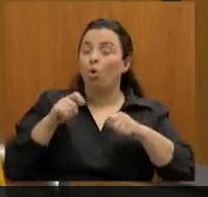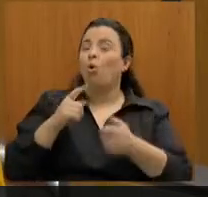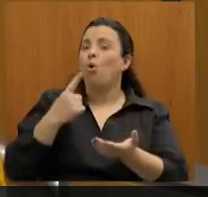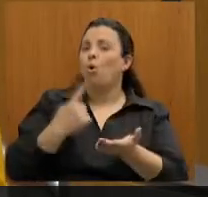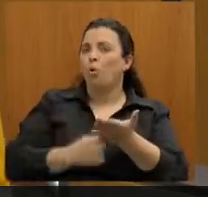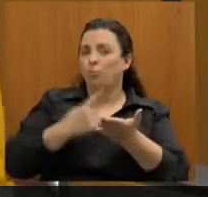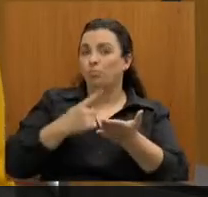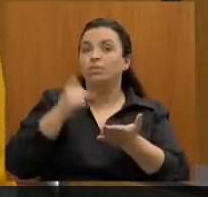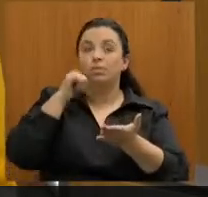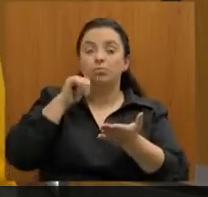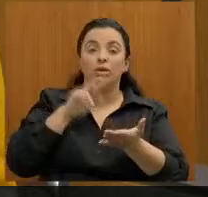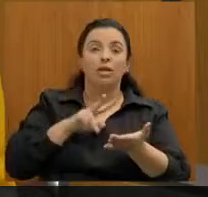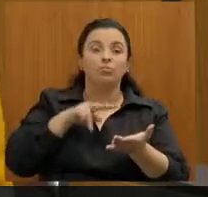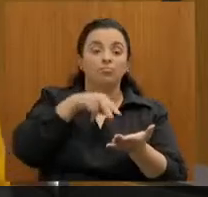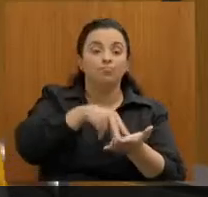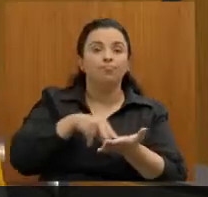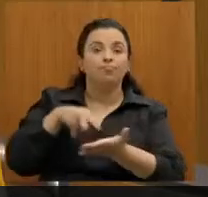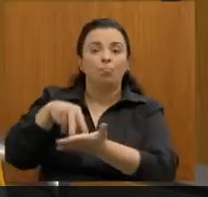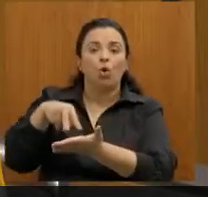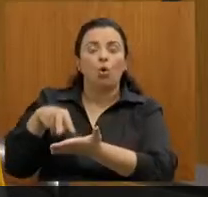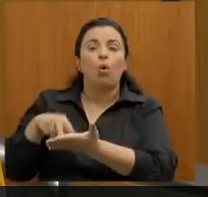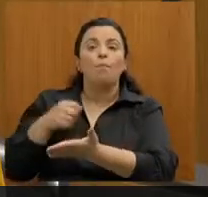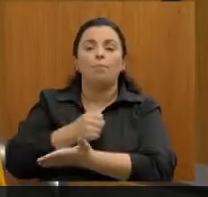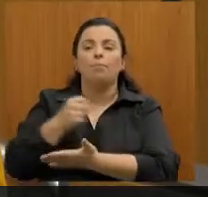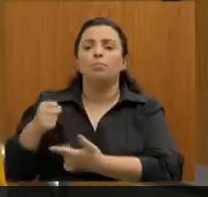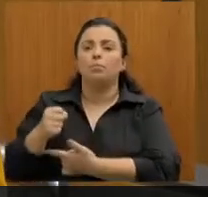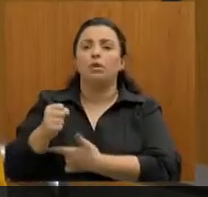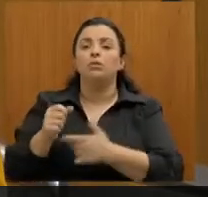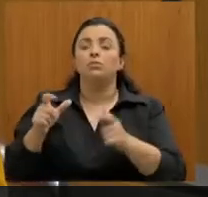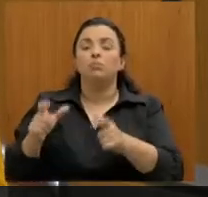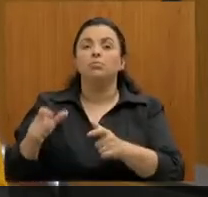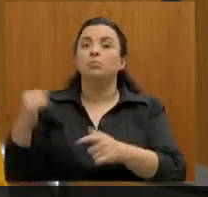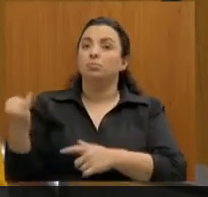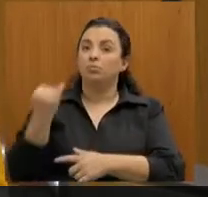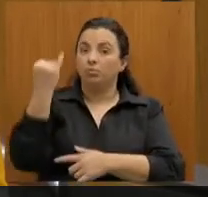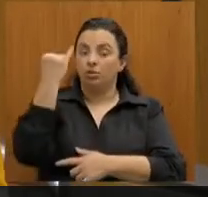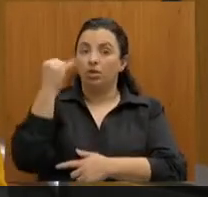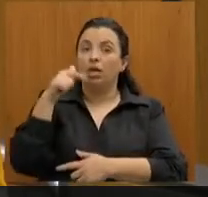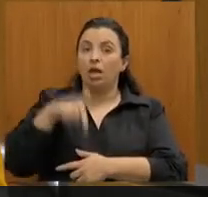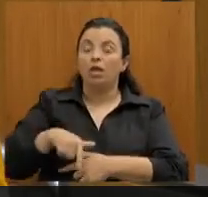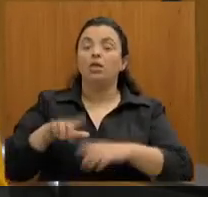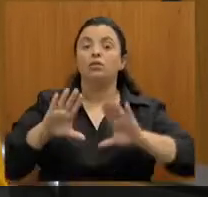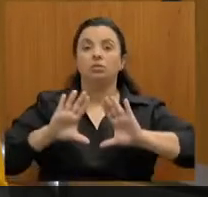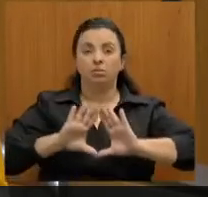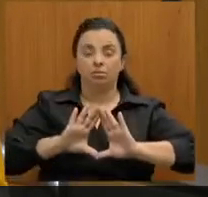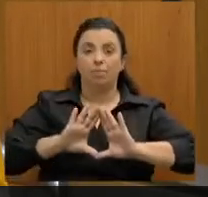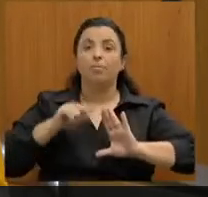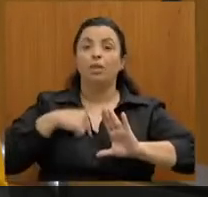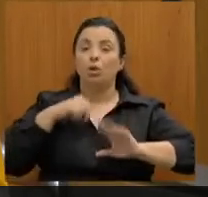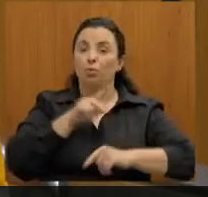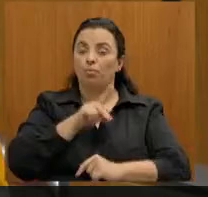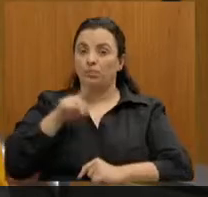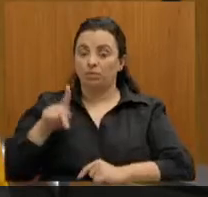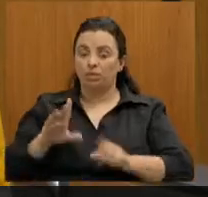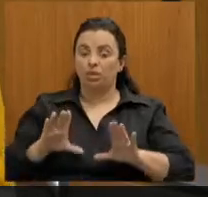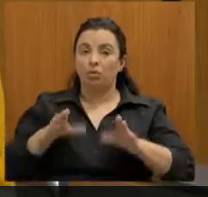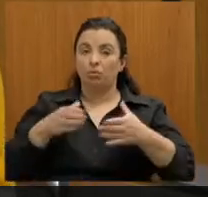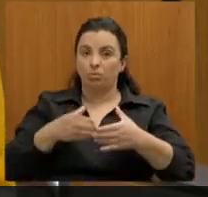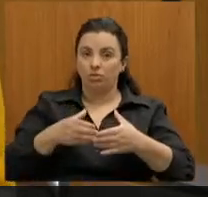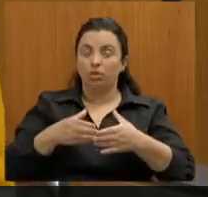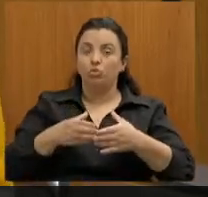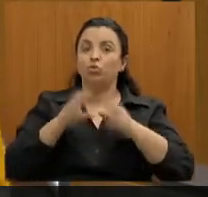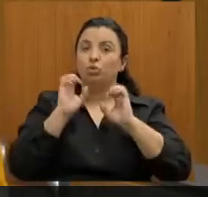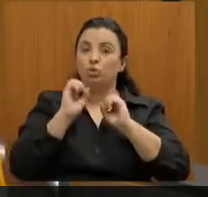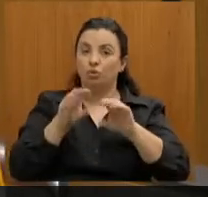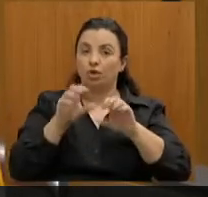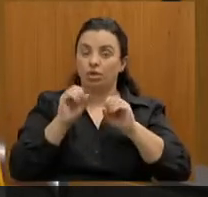estratégicos e importantes aqui na Assembleia Legislativa eu presido a comissão da